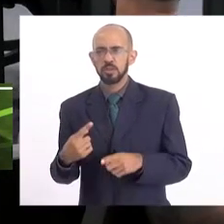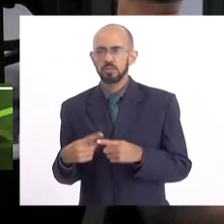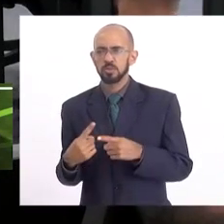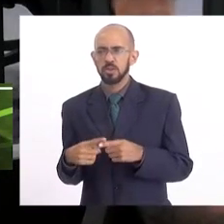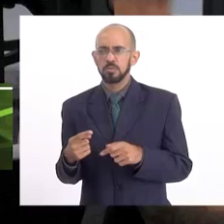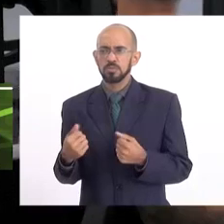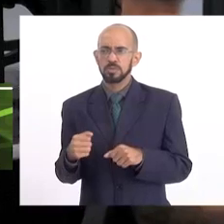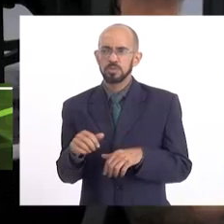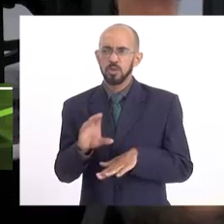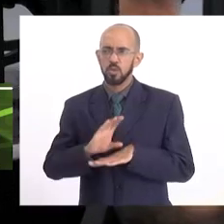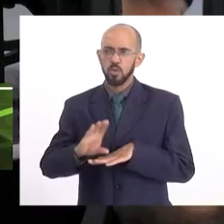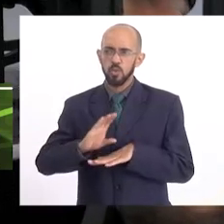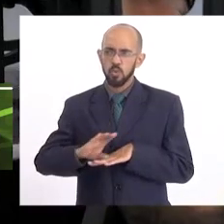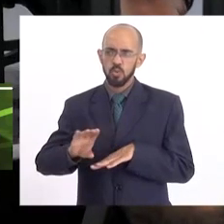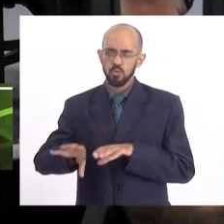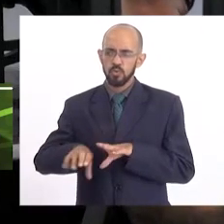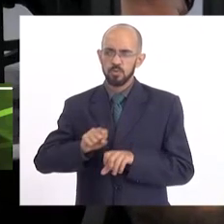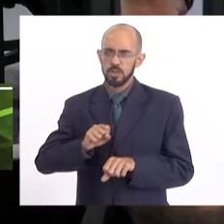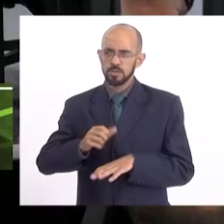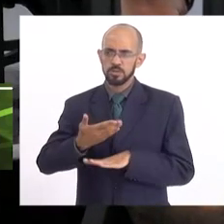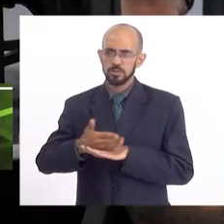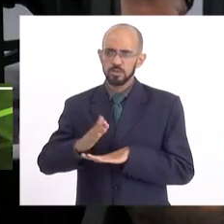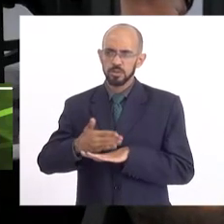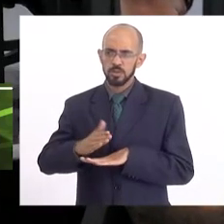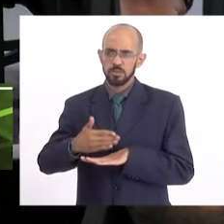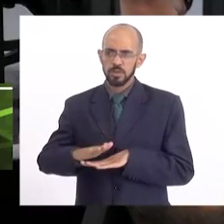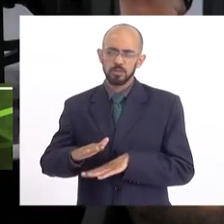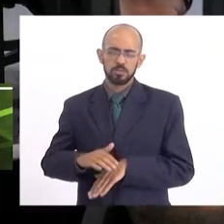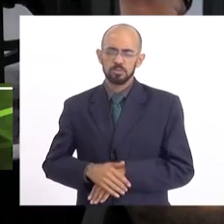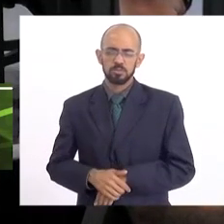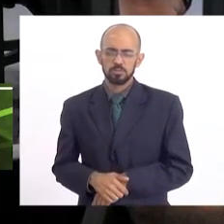curso de formação. Isso.